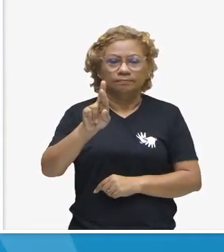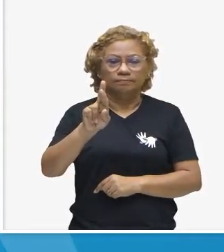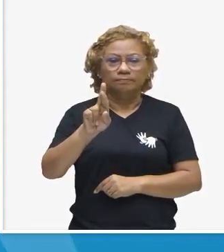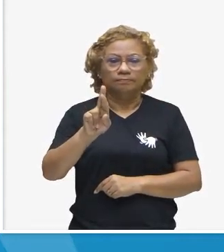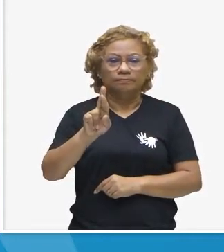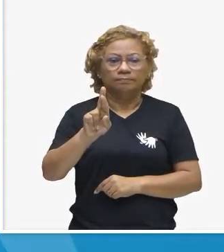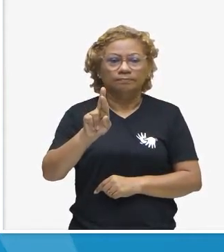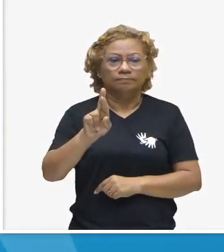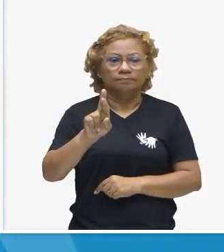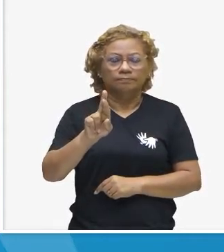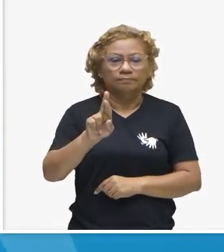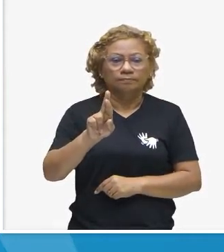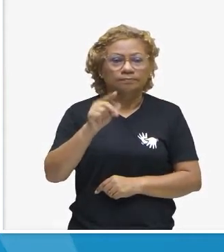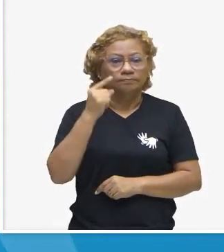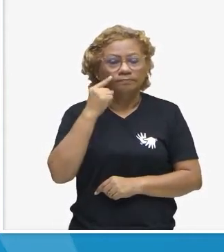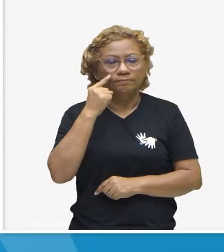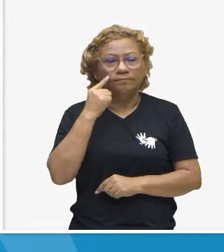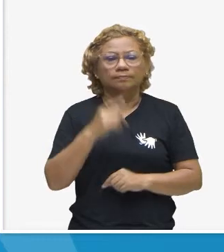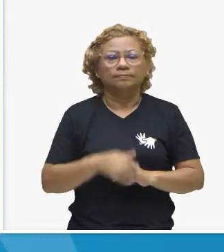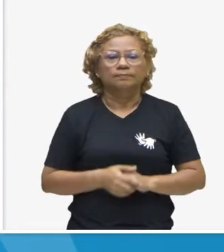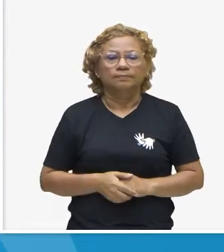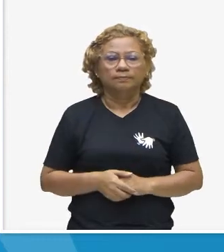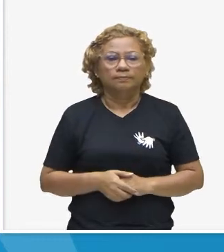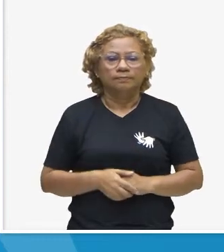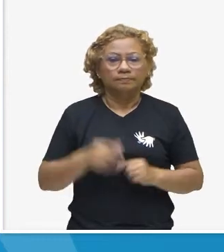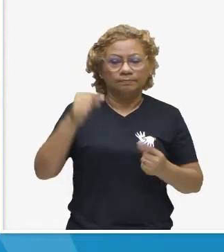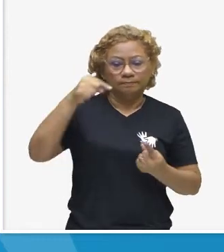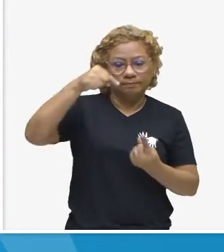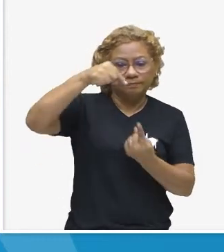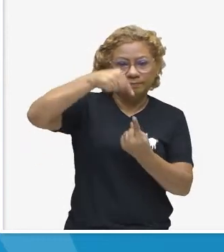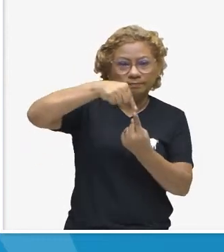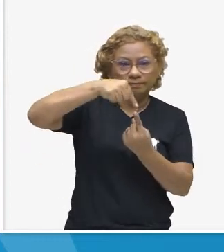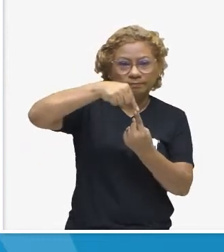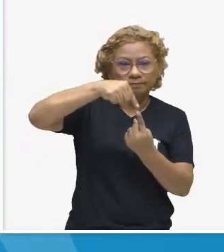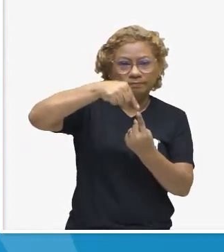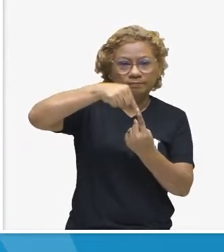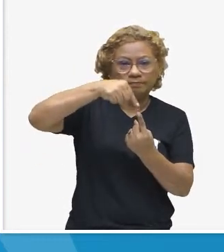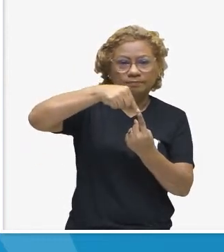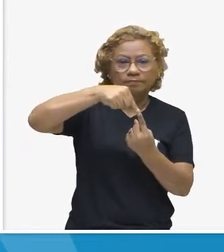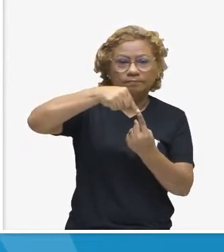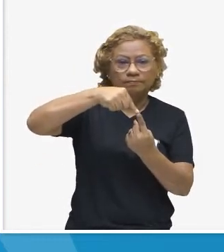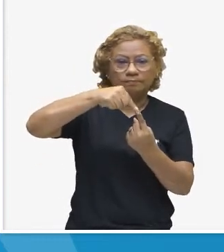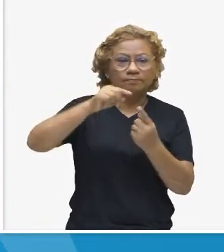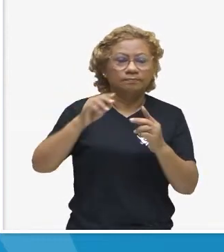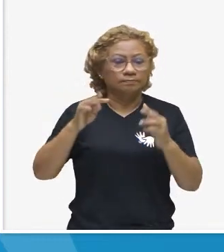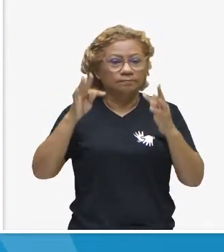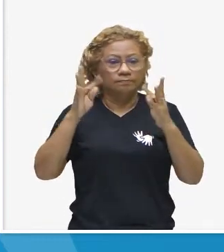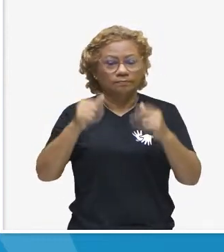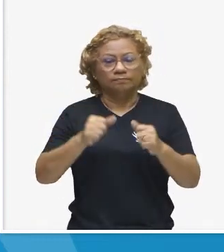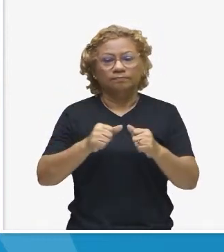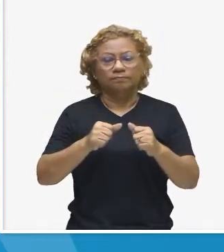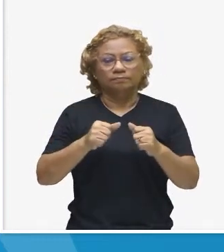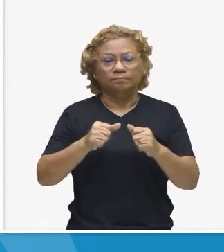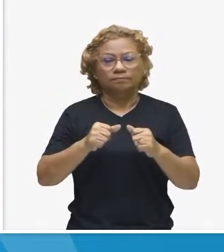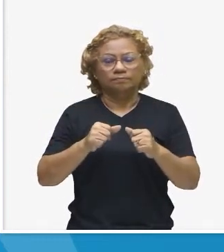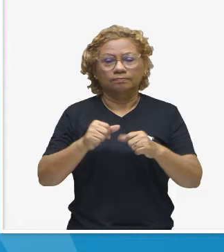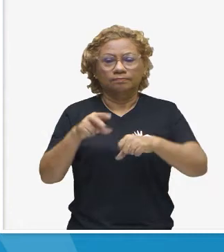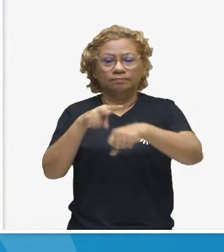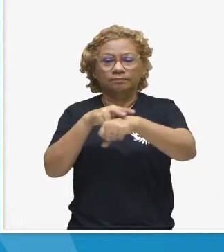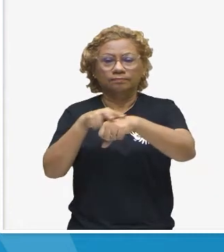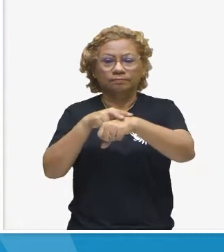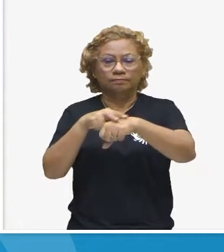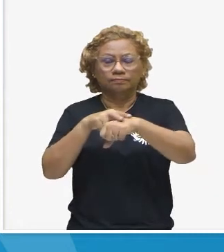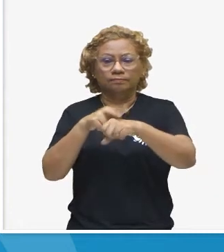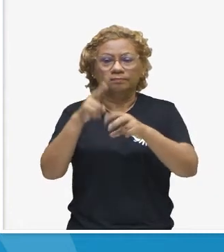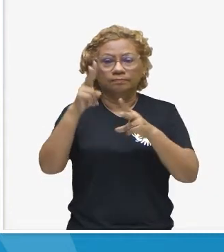Esse ângulo corresponde com esse, ó. Todo ângulo verde tem o mesmo valor